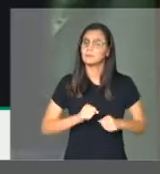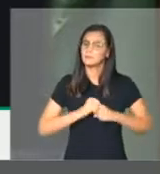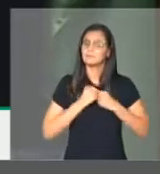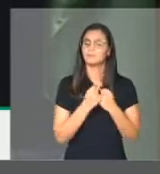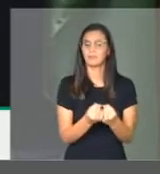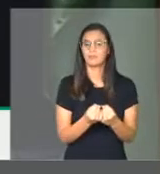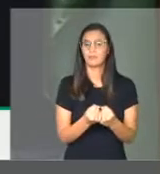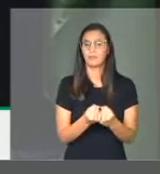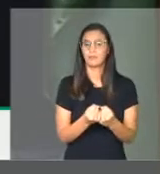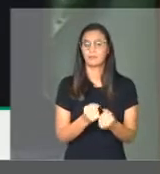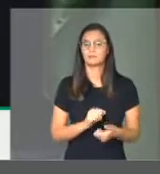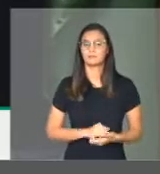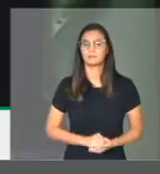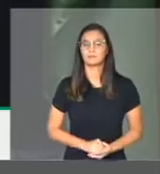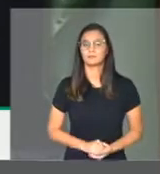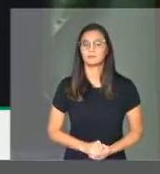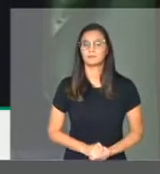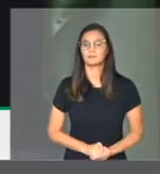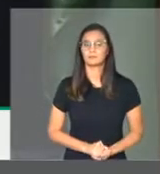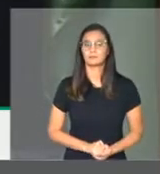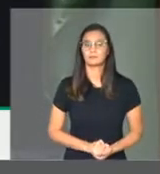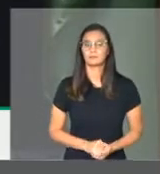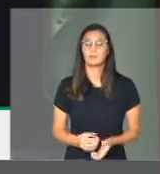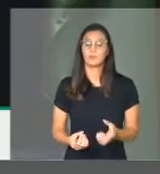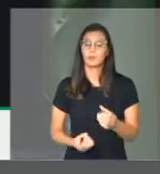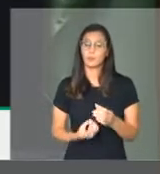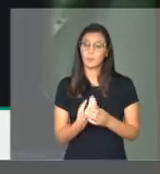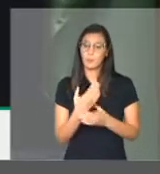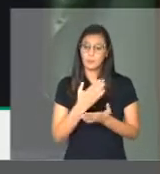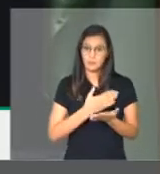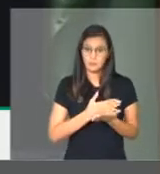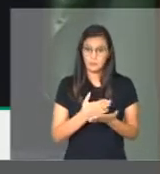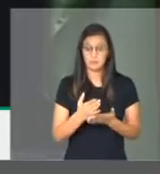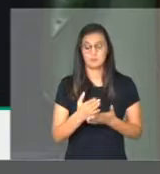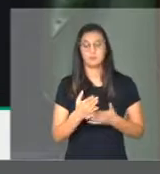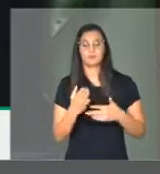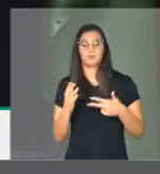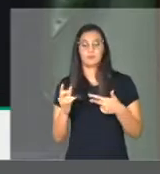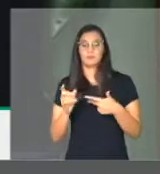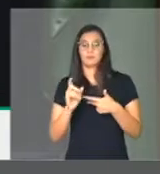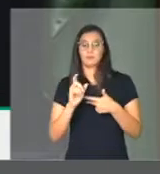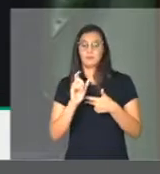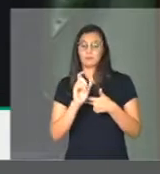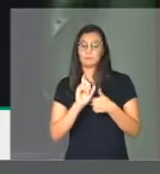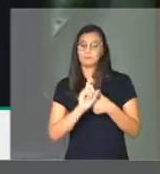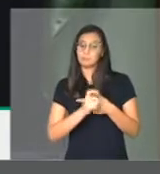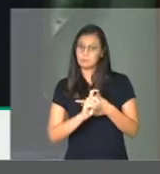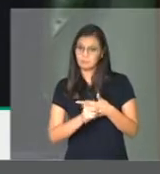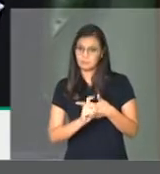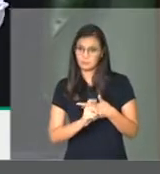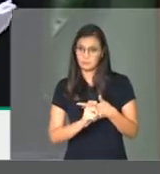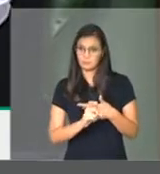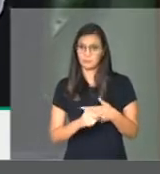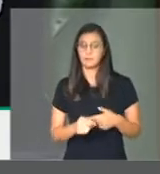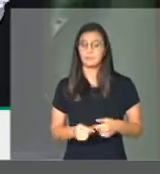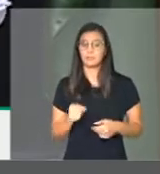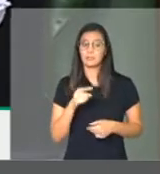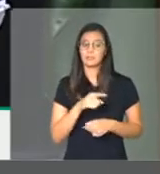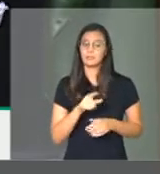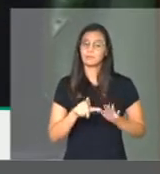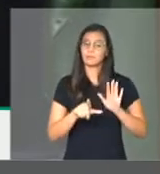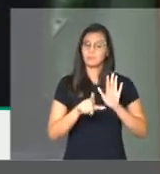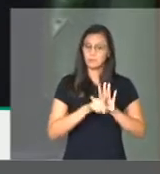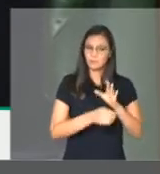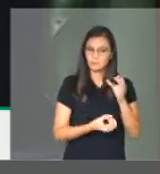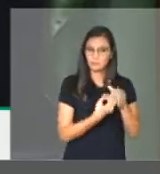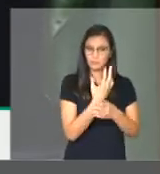enfrentar, oriundos das iniciativas do Poder Executivo e sua habitual compulsão normativa através